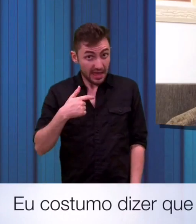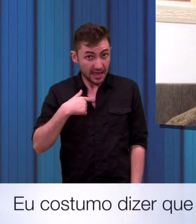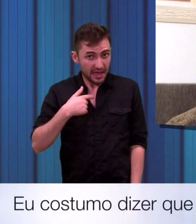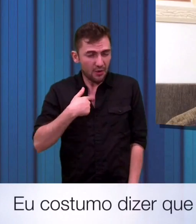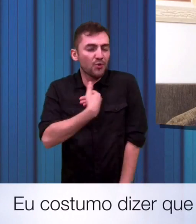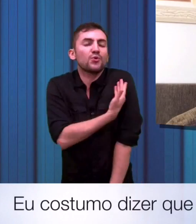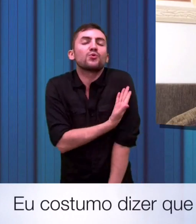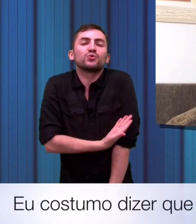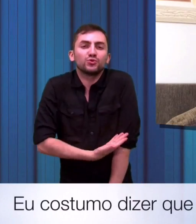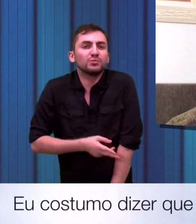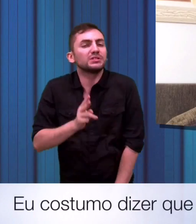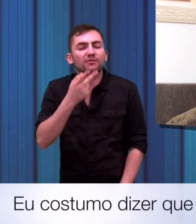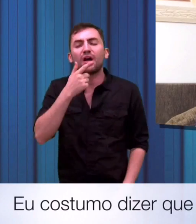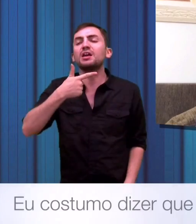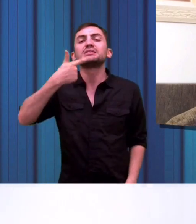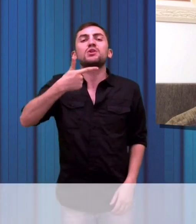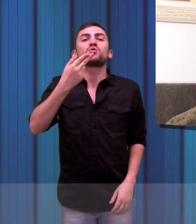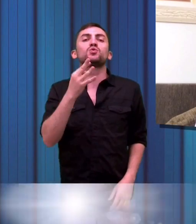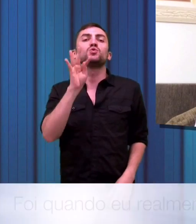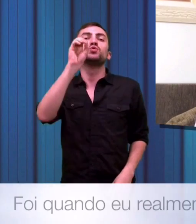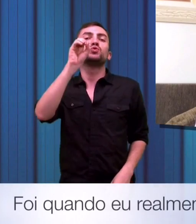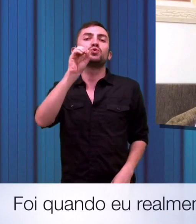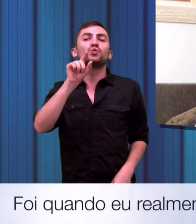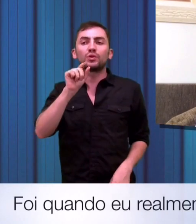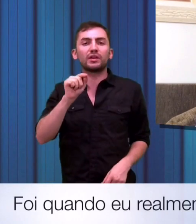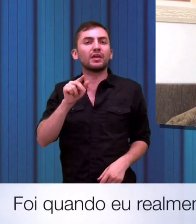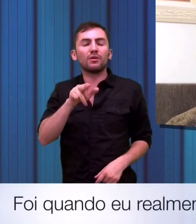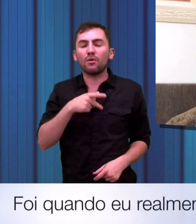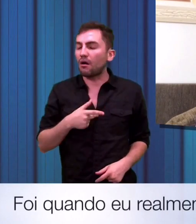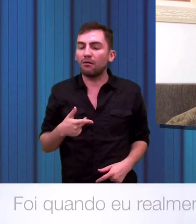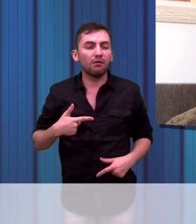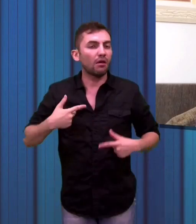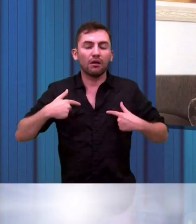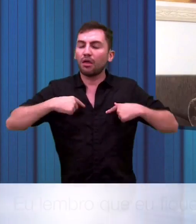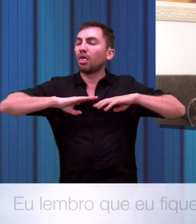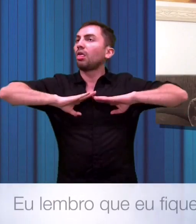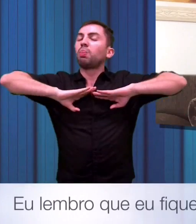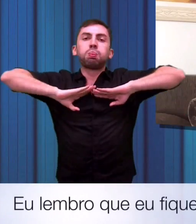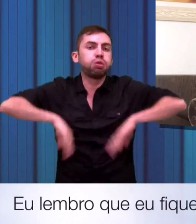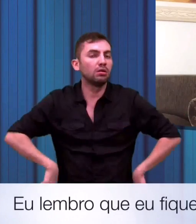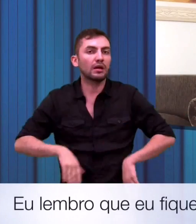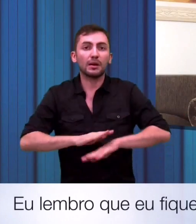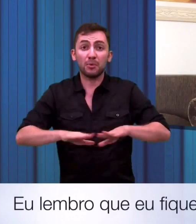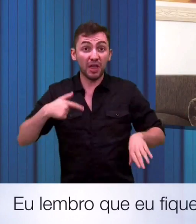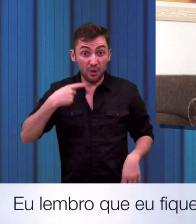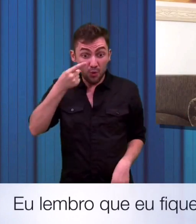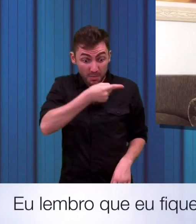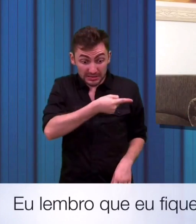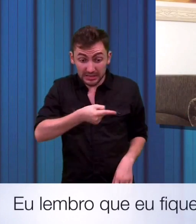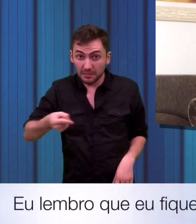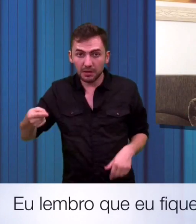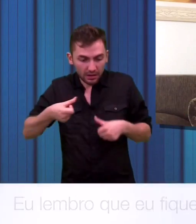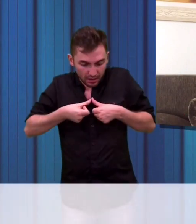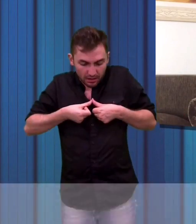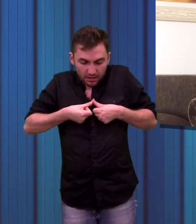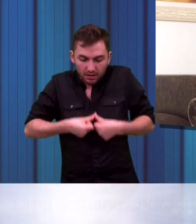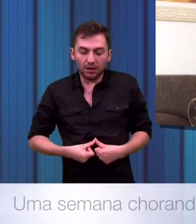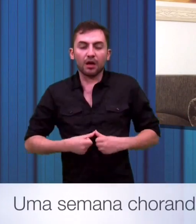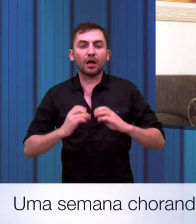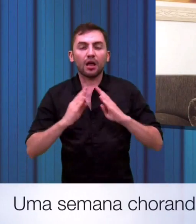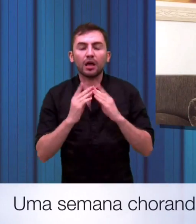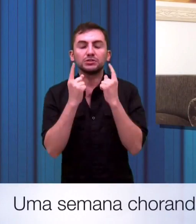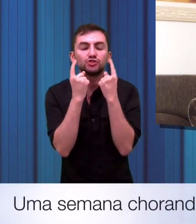Eu costumo dizer que esse foi meu segundo luto. Foi quando eu realmente caí. Eu lembro que eu fiquei uma semana sem sair de